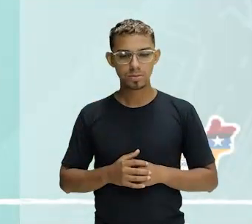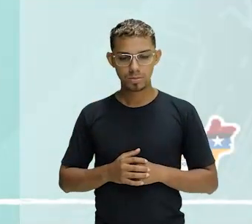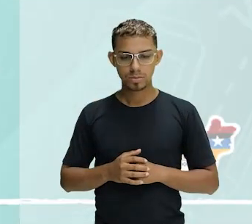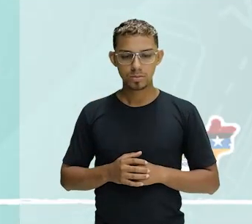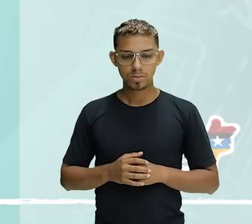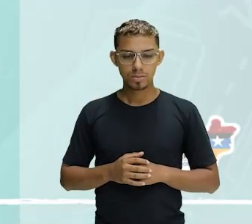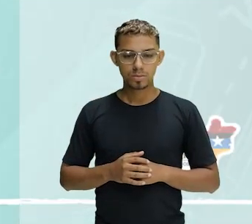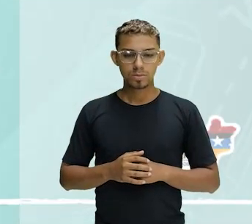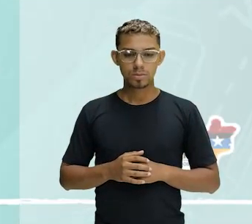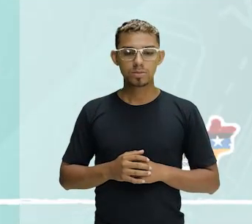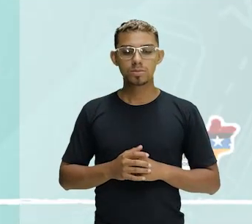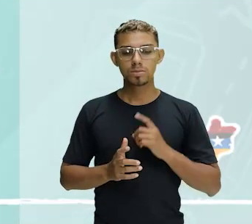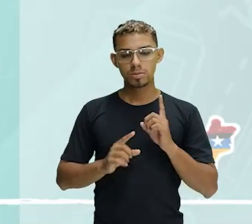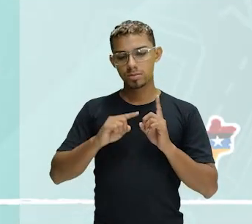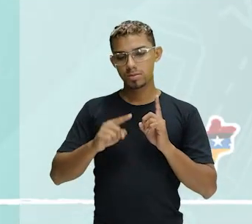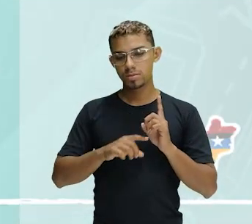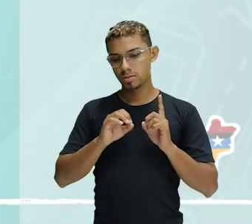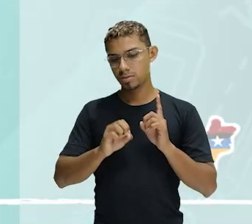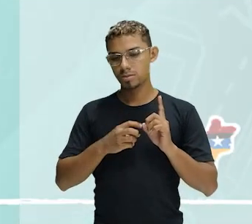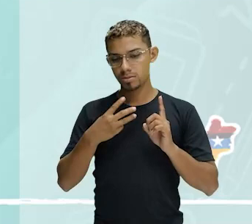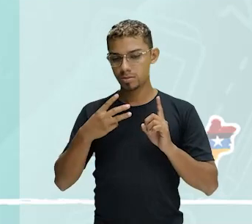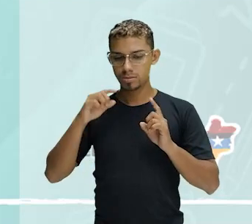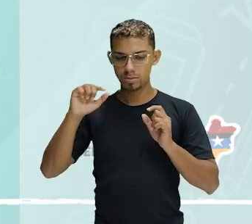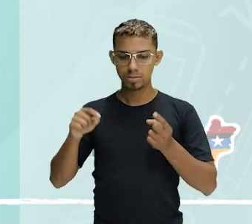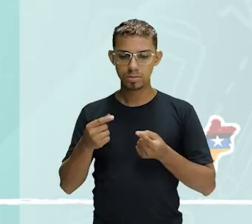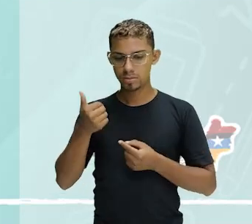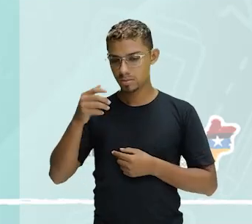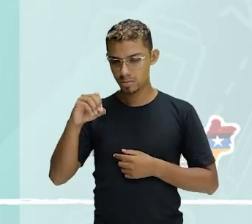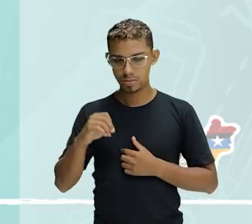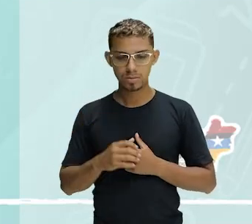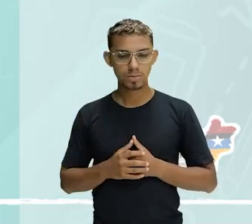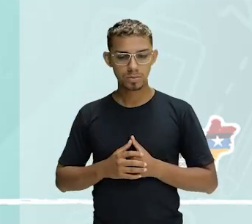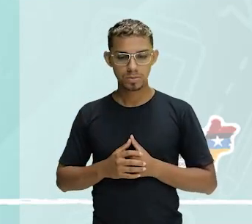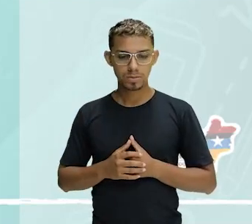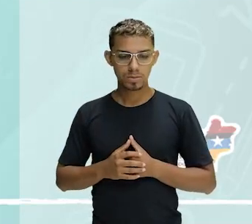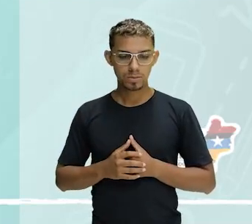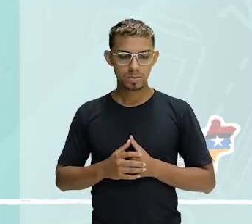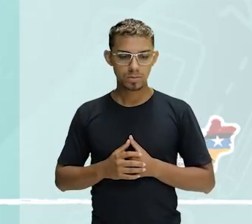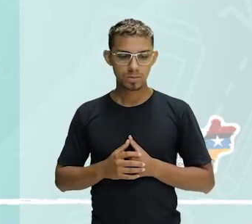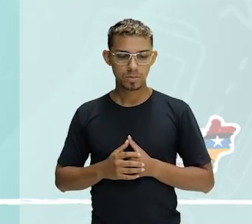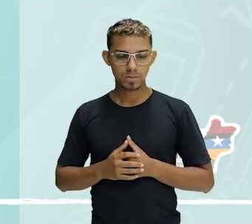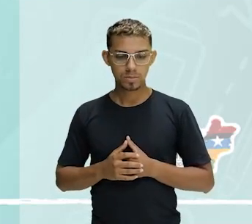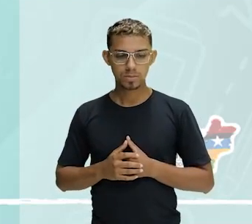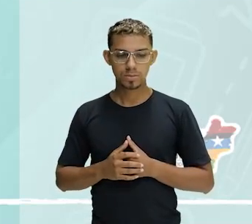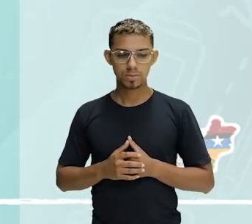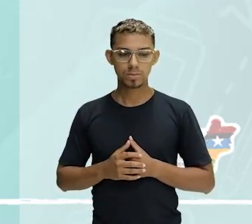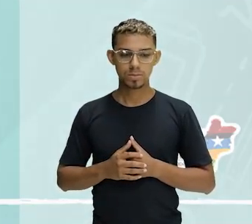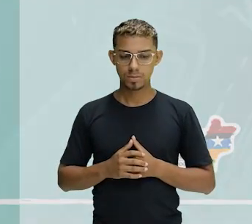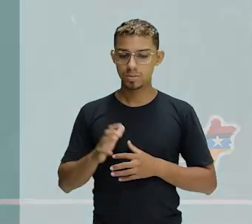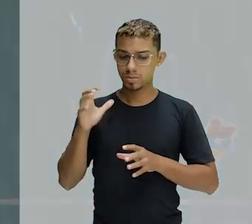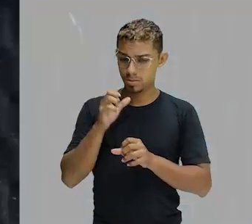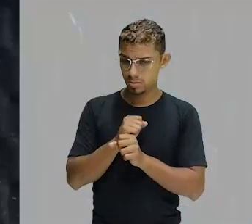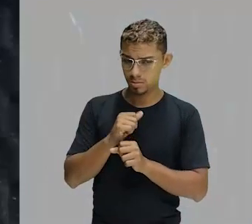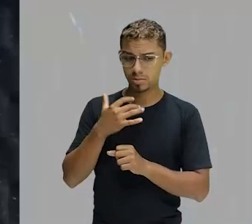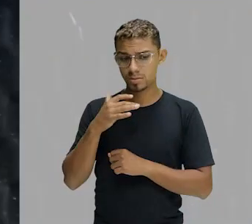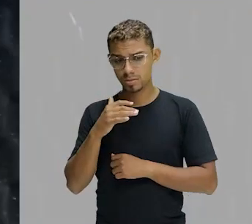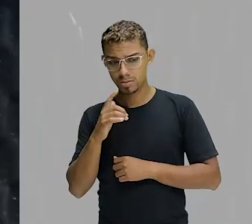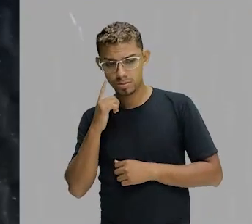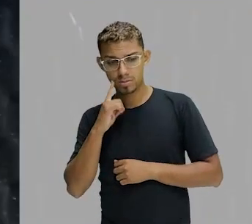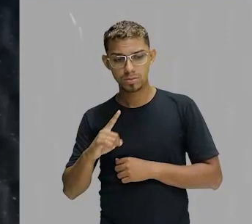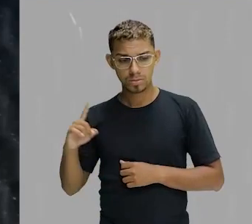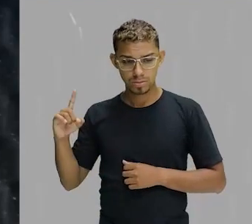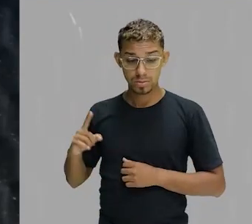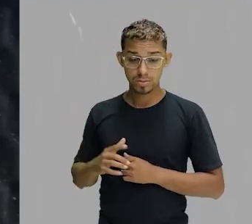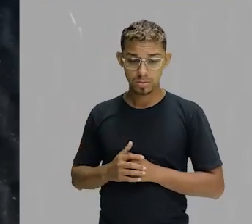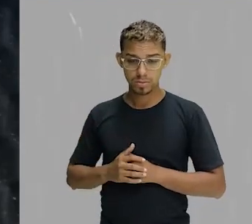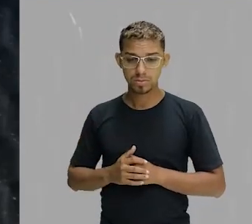1 mais I vai ser 1,03 elevado à décima. E depois, eu vou calcular, lembra, suporte da calculadora,